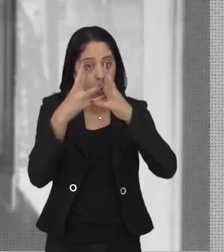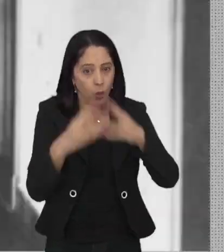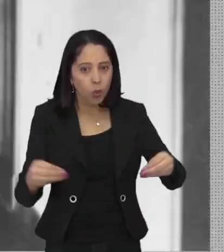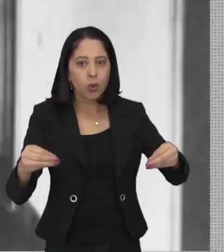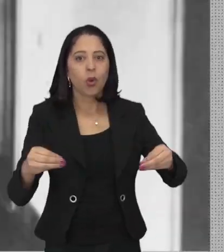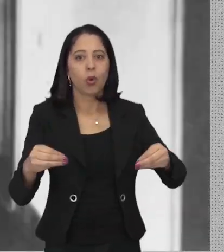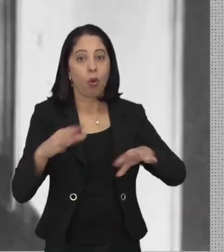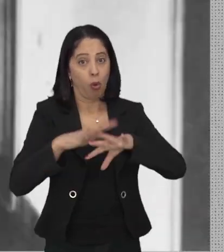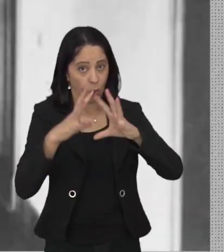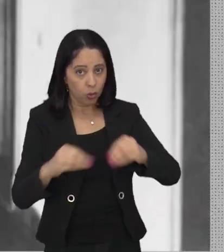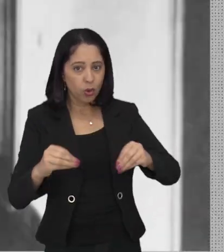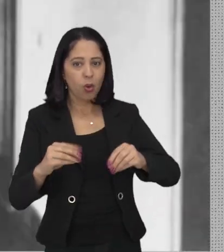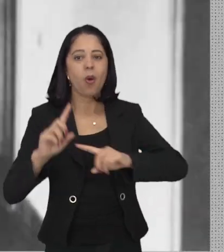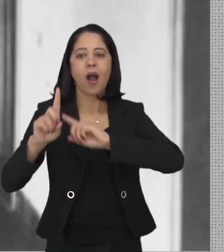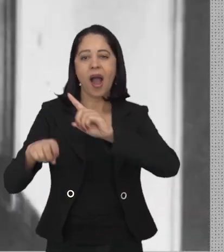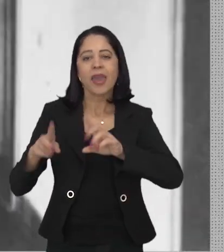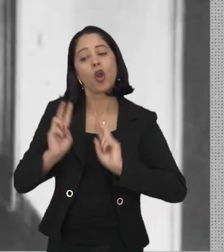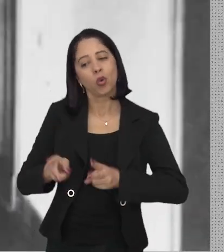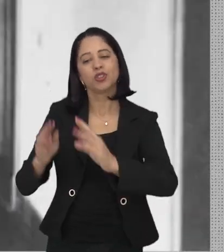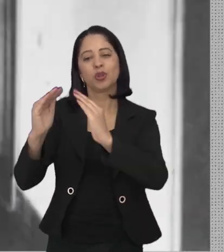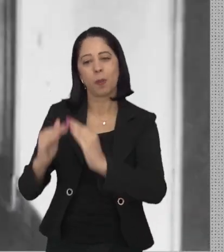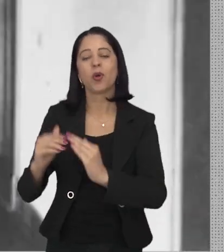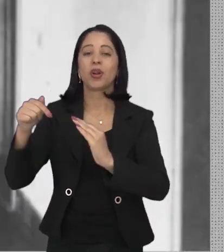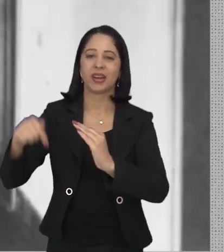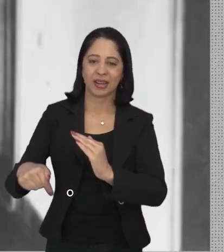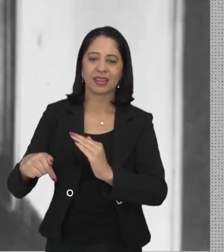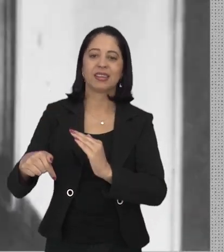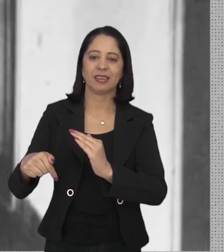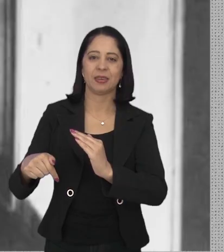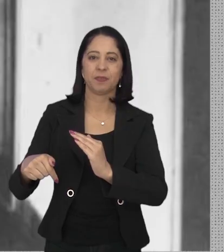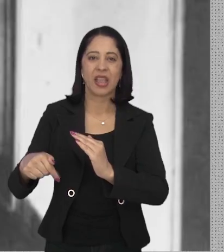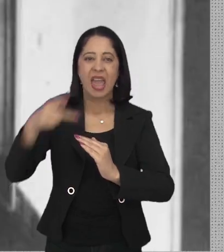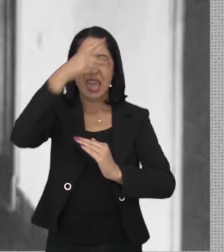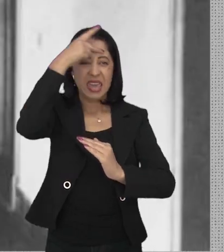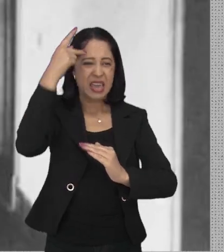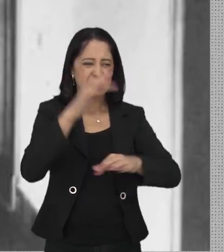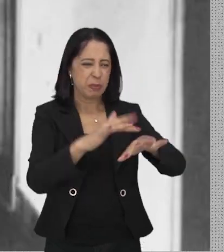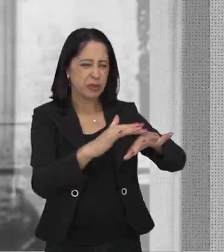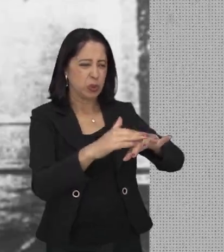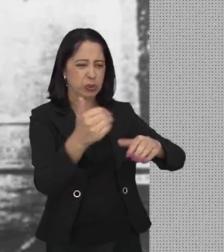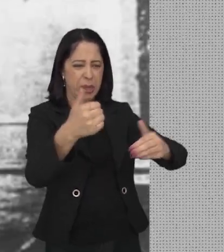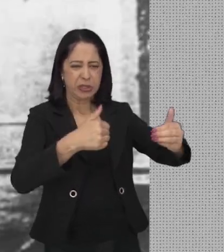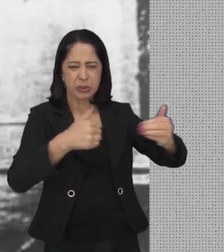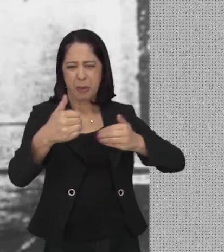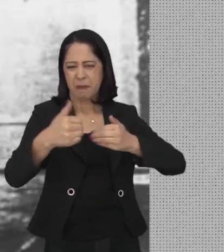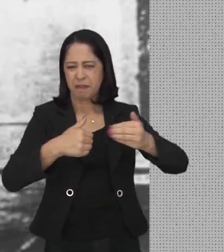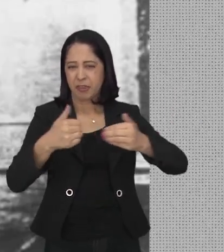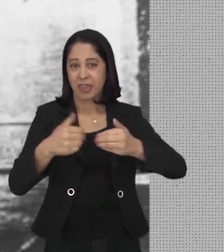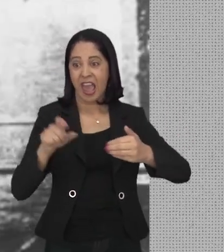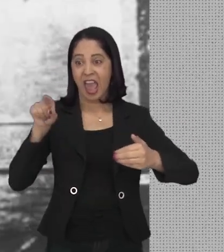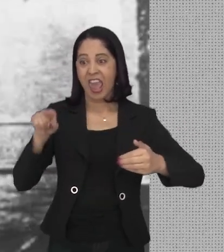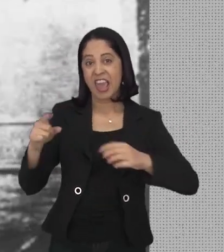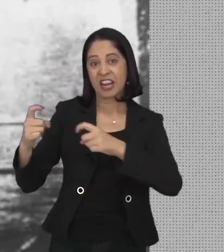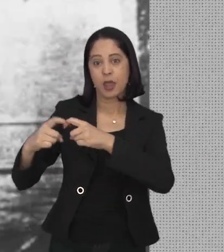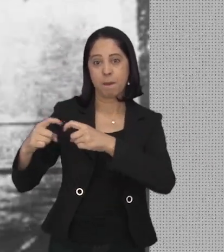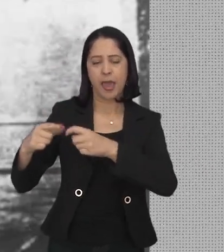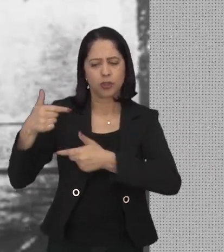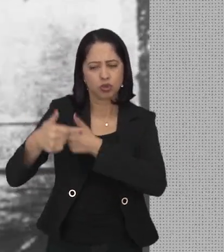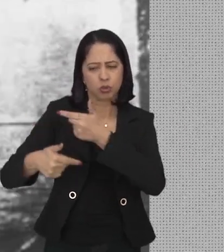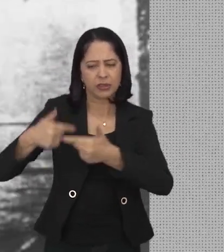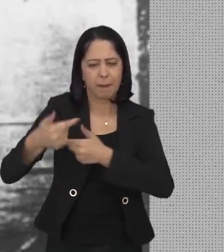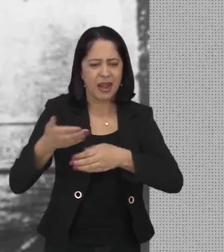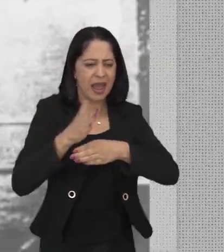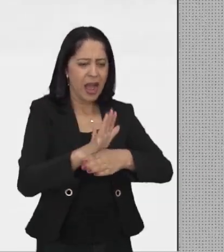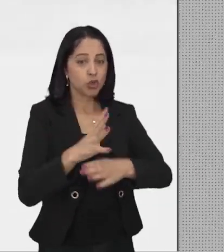vida. Em uma época onde o município recebia muitos doentes na fase sanatorial, o médico trabalhava para